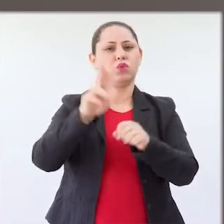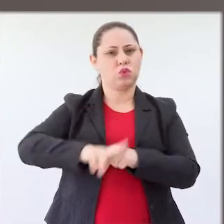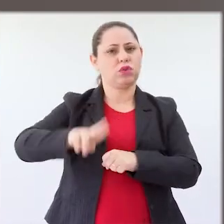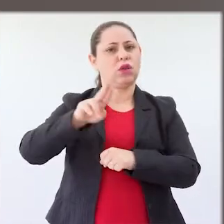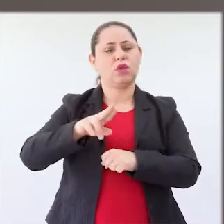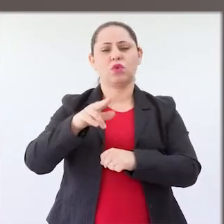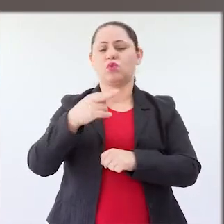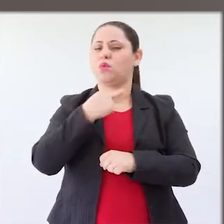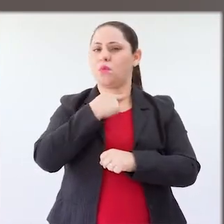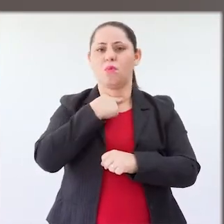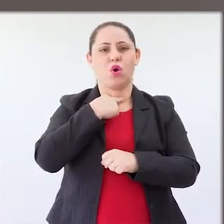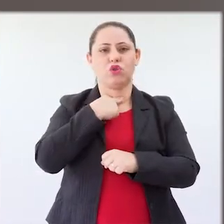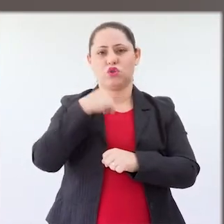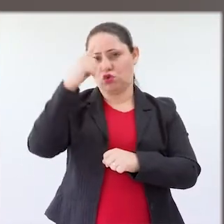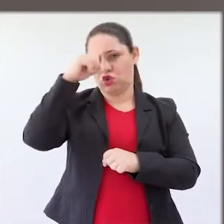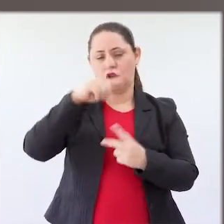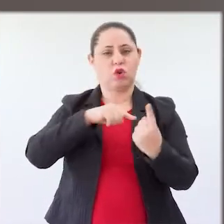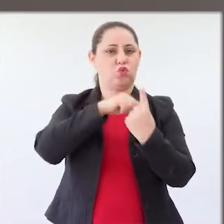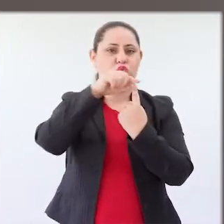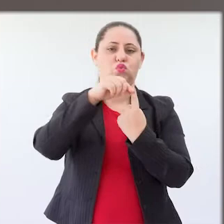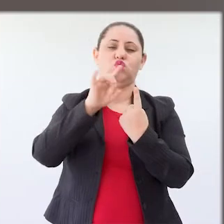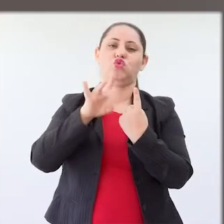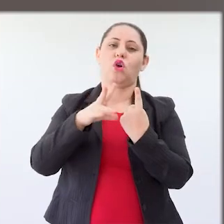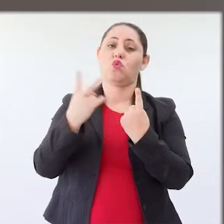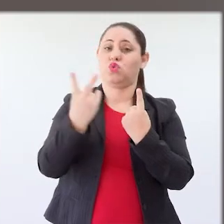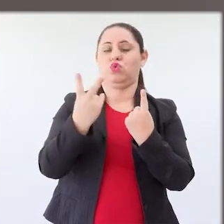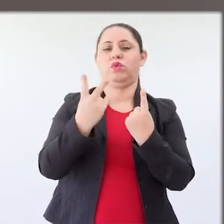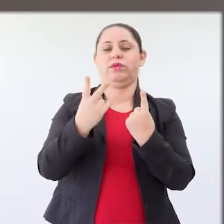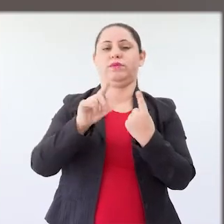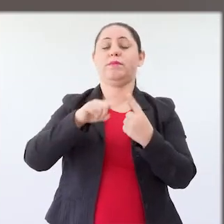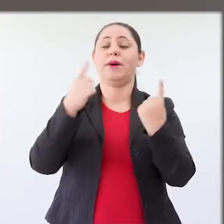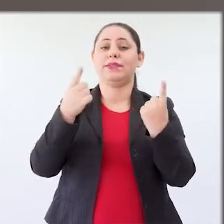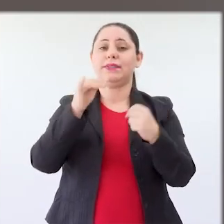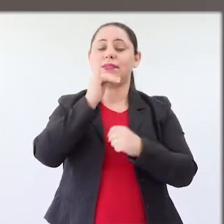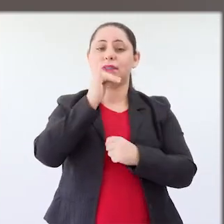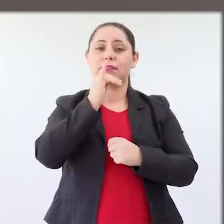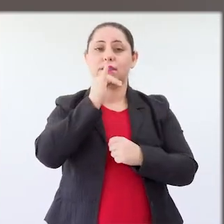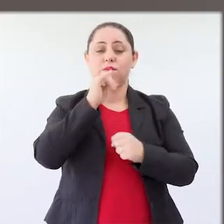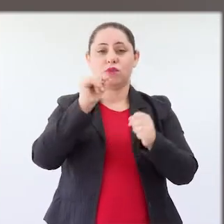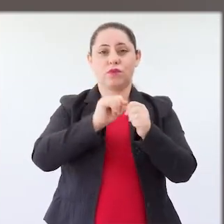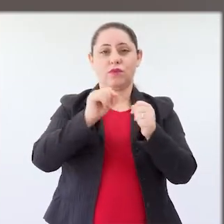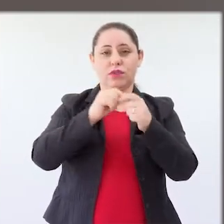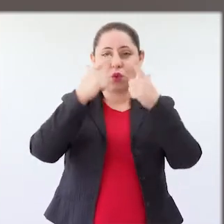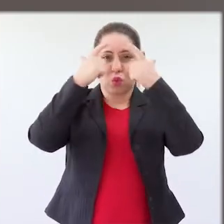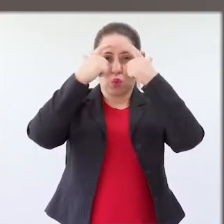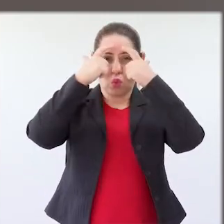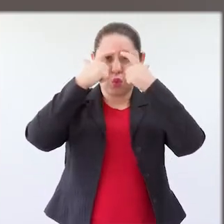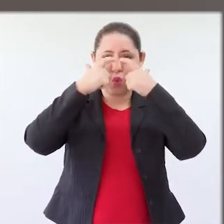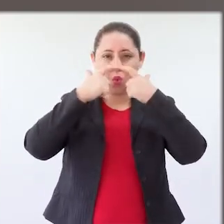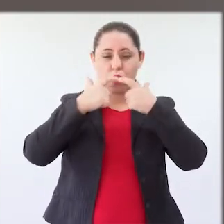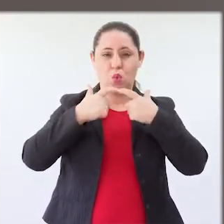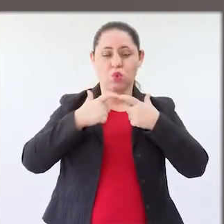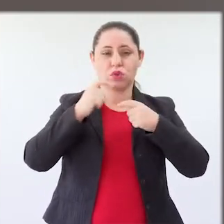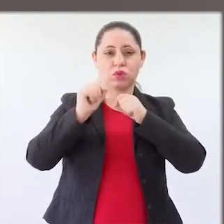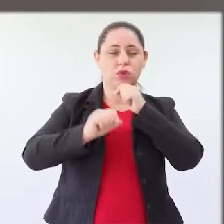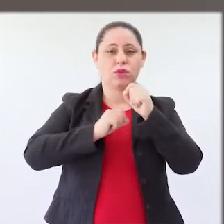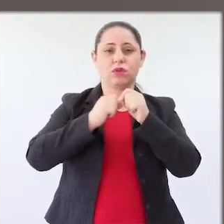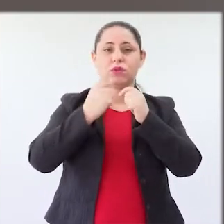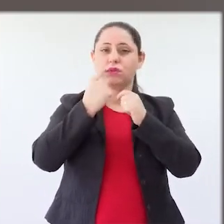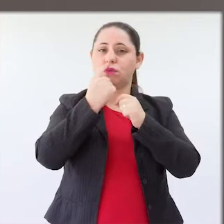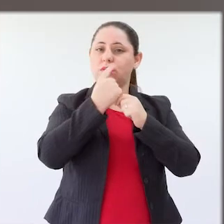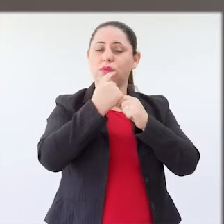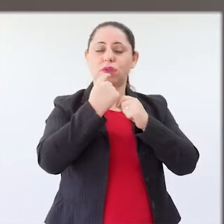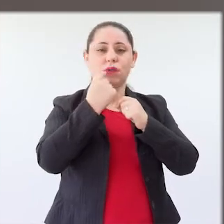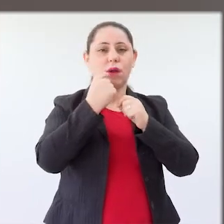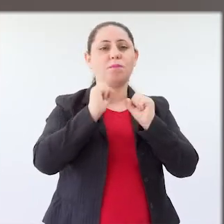também utilizada, não tem como eu fazer isso no mesmo dia. Mas se eu vou fazer uma toxina na face e estou fazendo